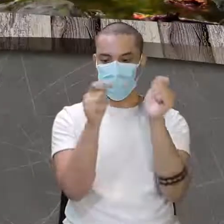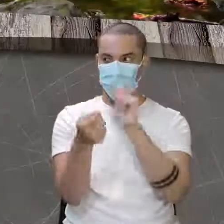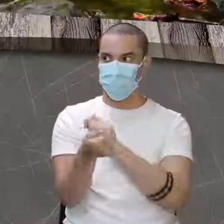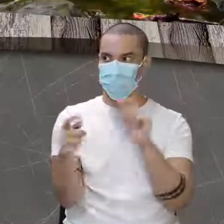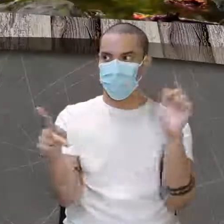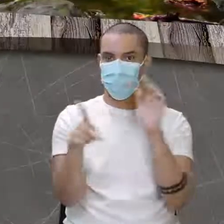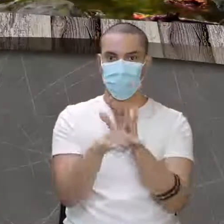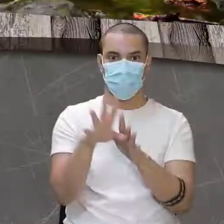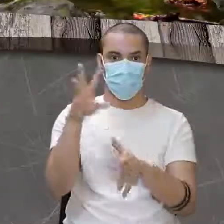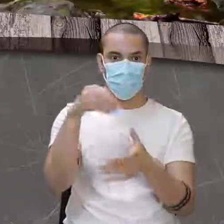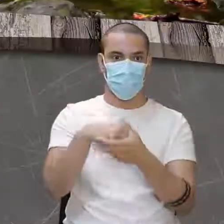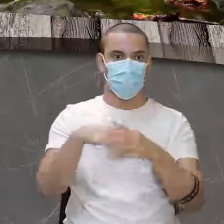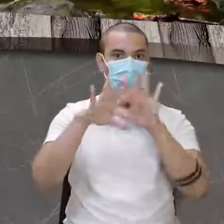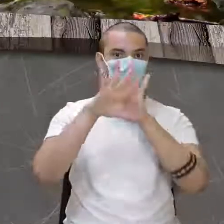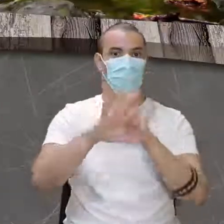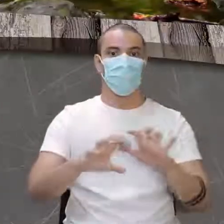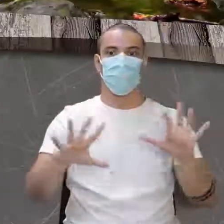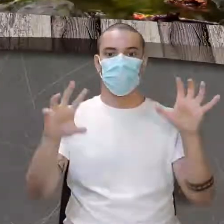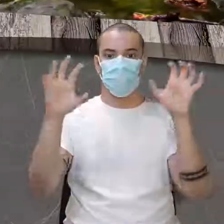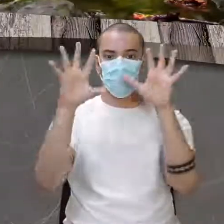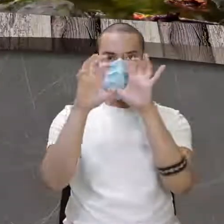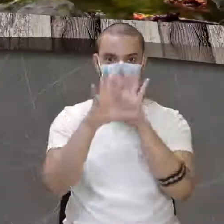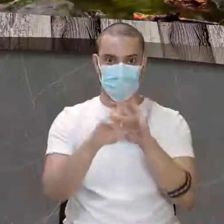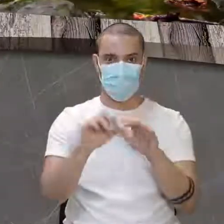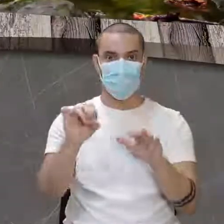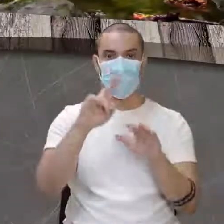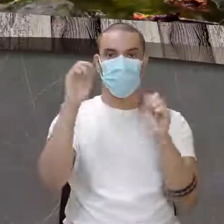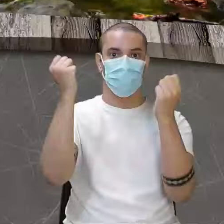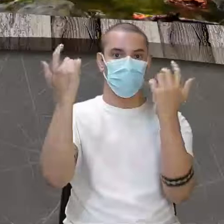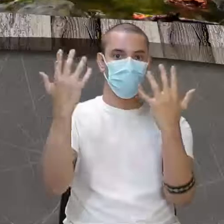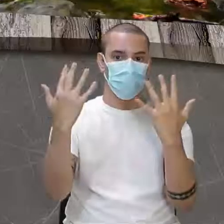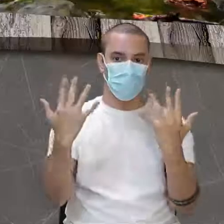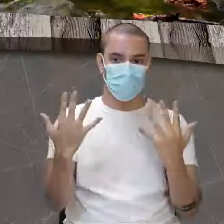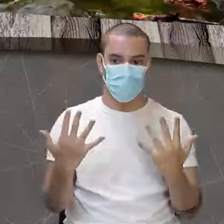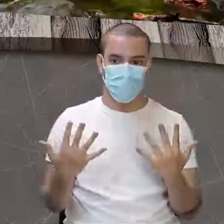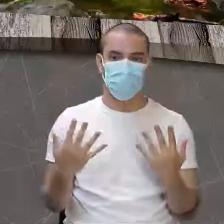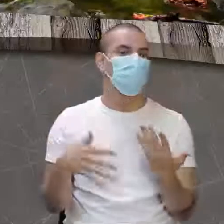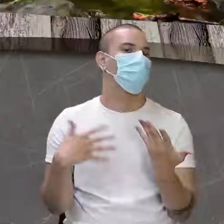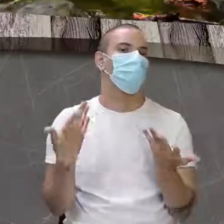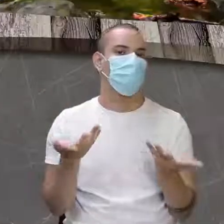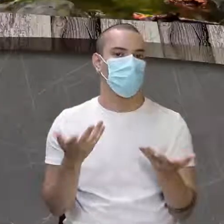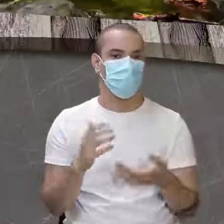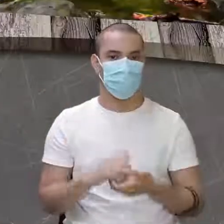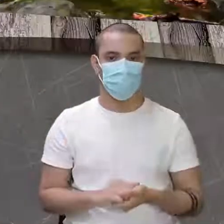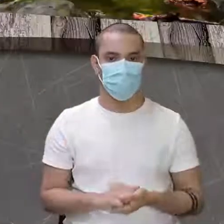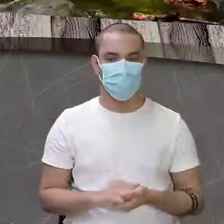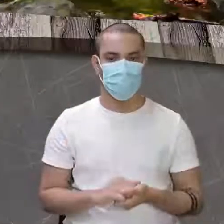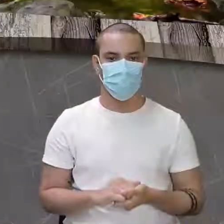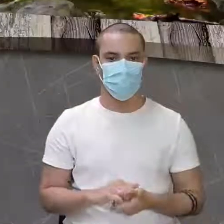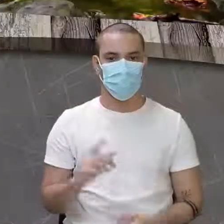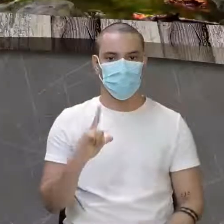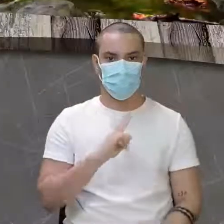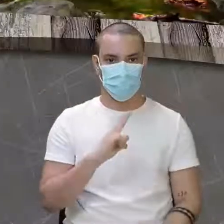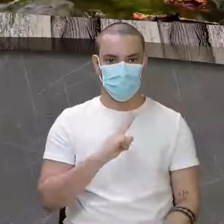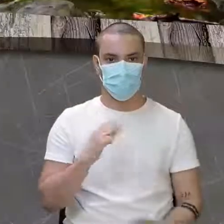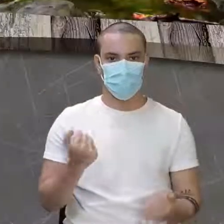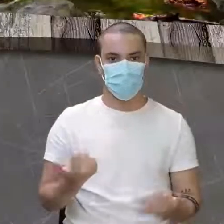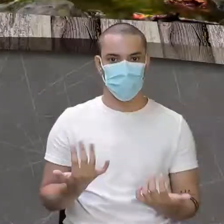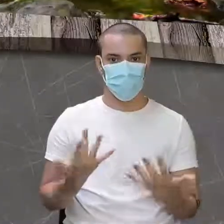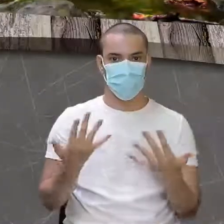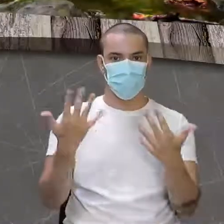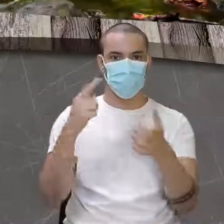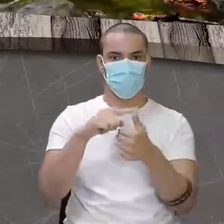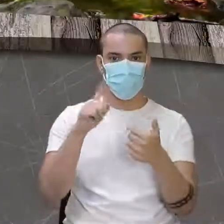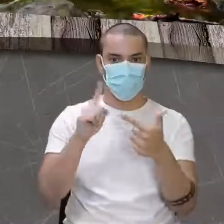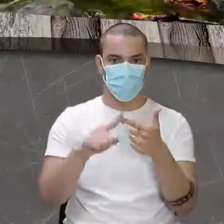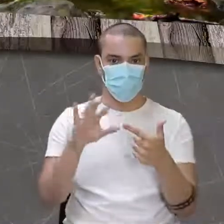de formação das nuvens ou os nevoeiros. Qual é desses fenômenos? A gente tem a evaporação,